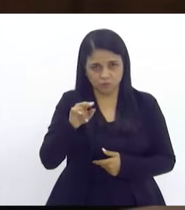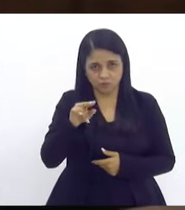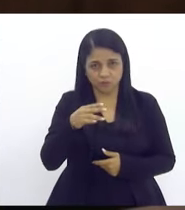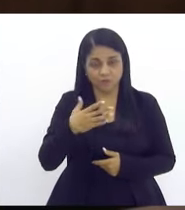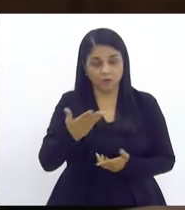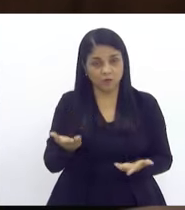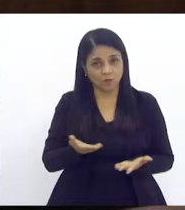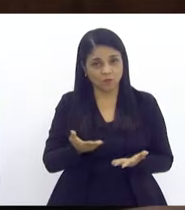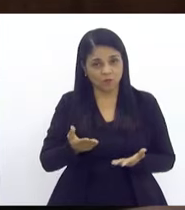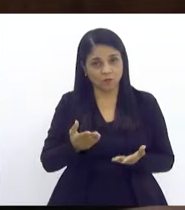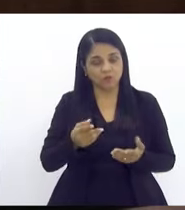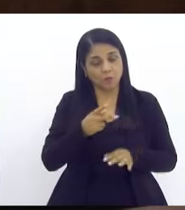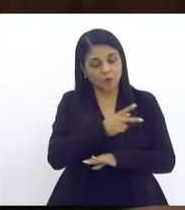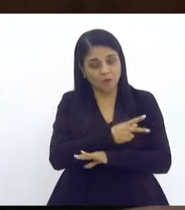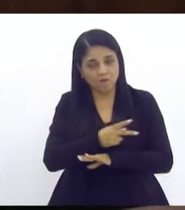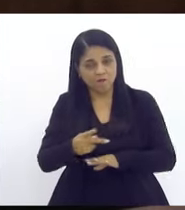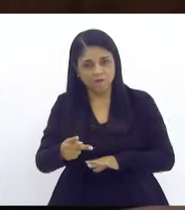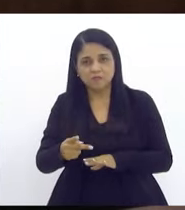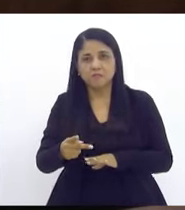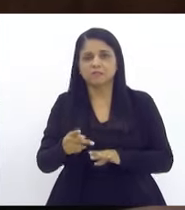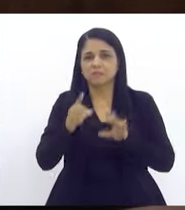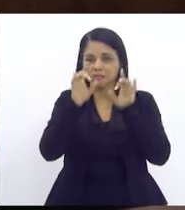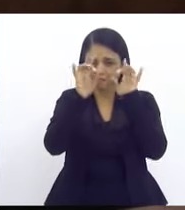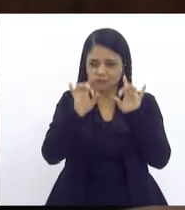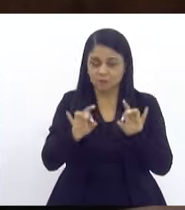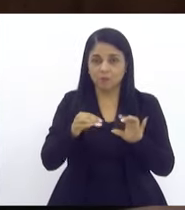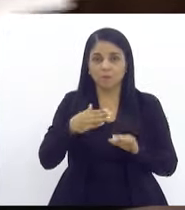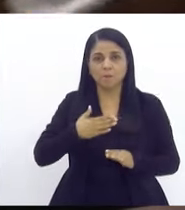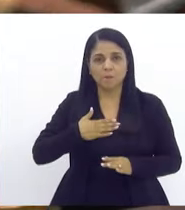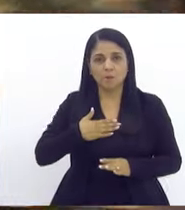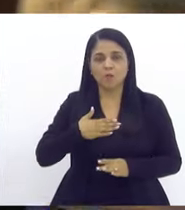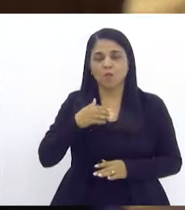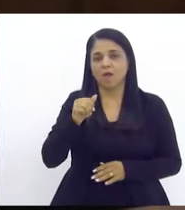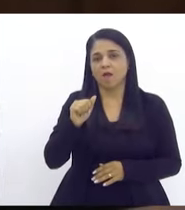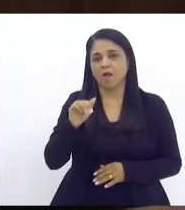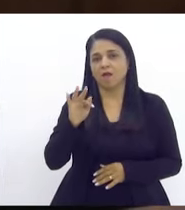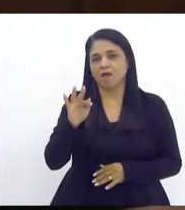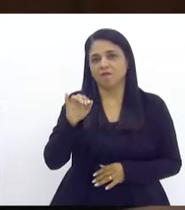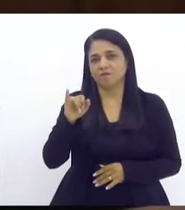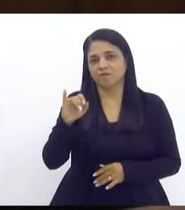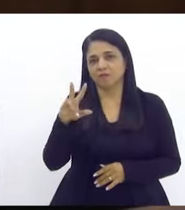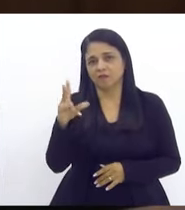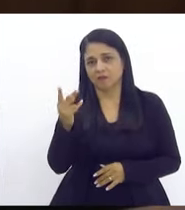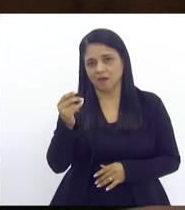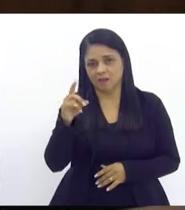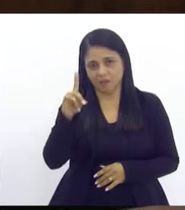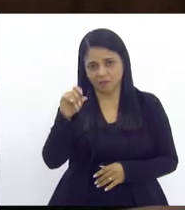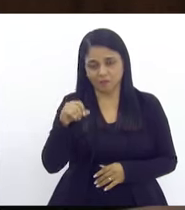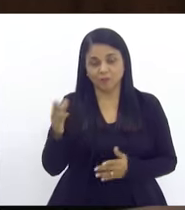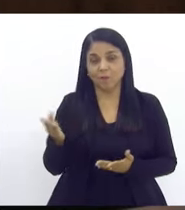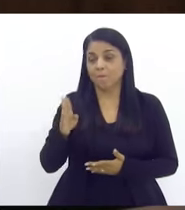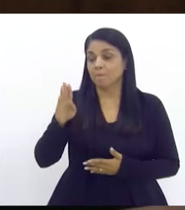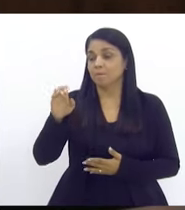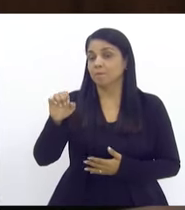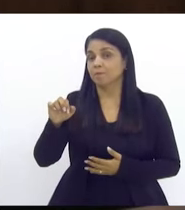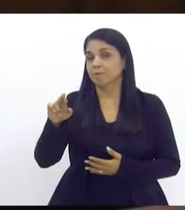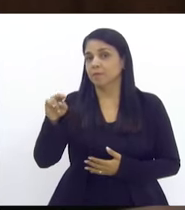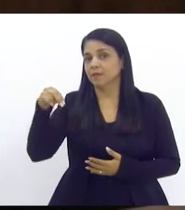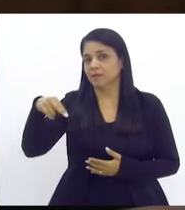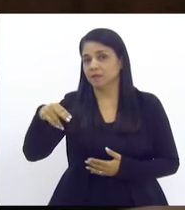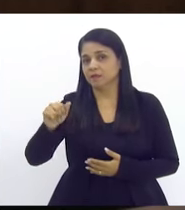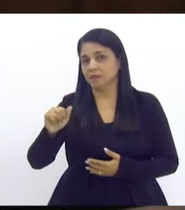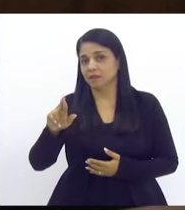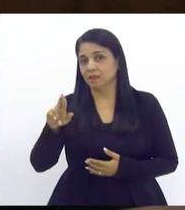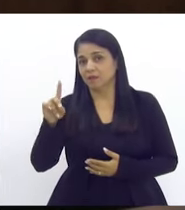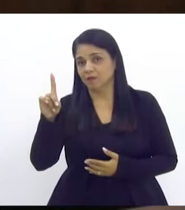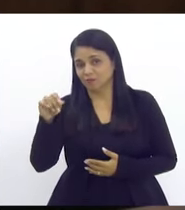tenho uma visita ilustre aqui no plenário, que o meu afilhado está aqui presente, o Bernardo, que está aqui me visitando hoje. E também